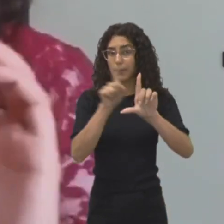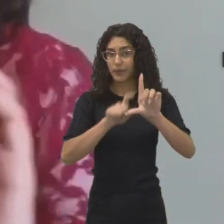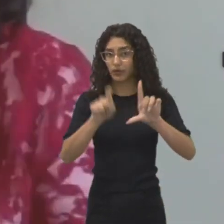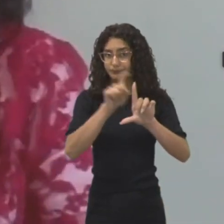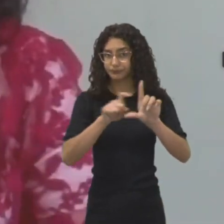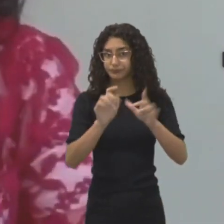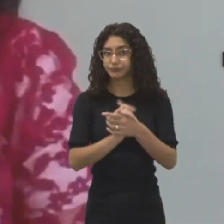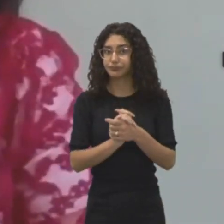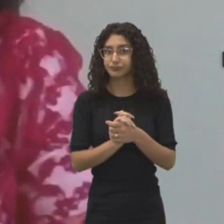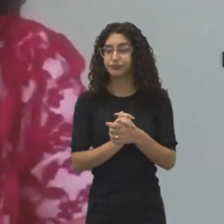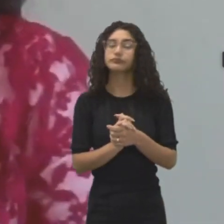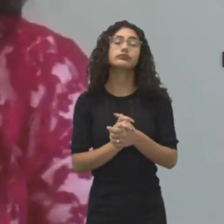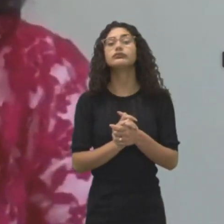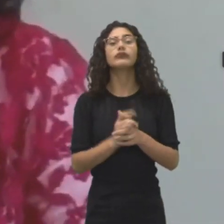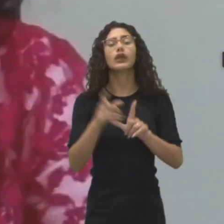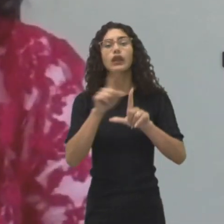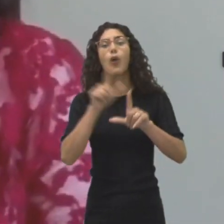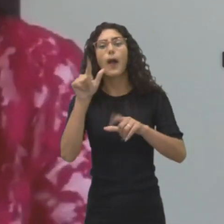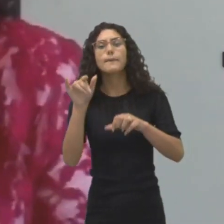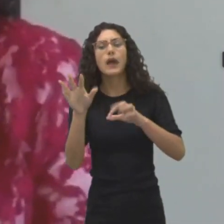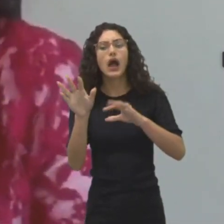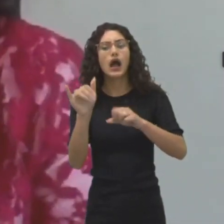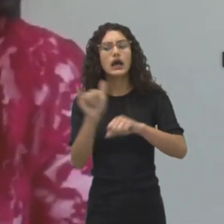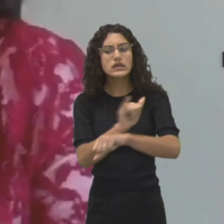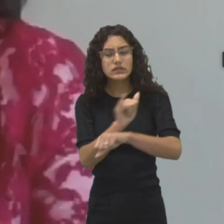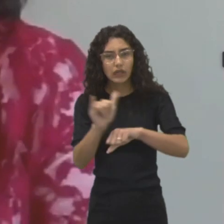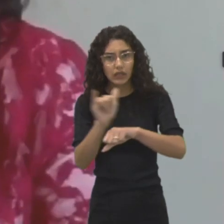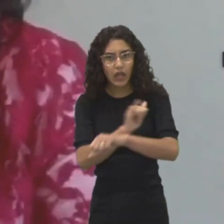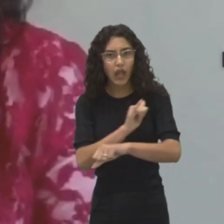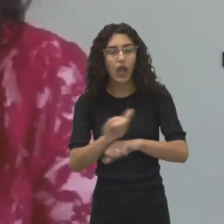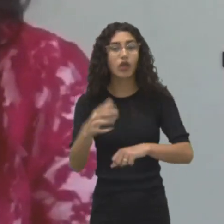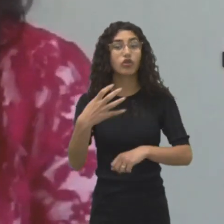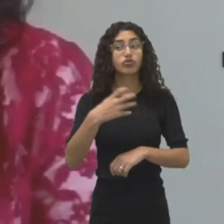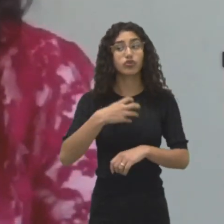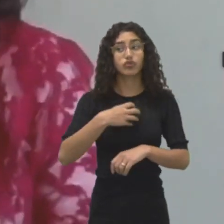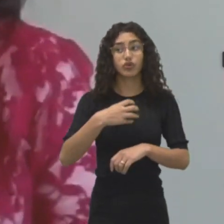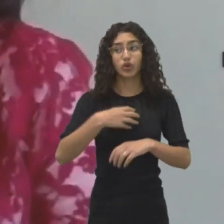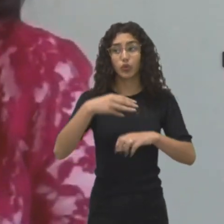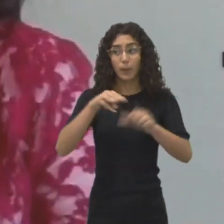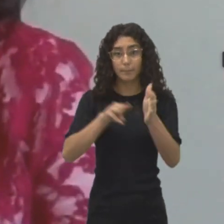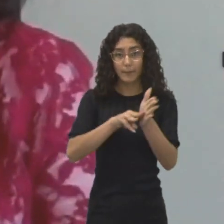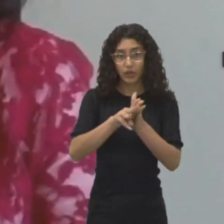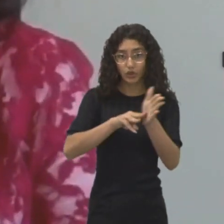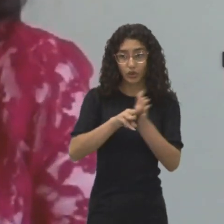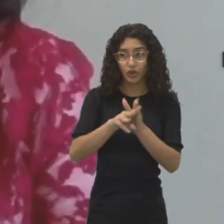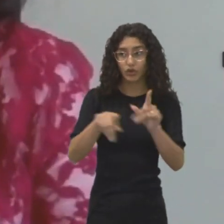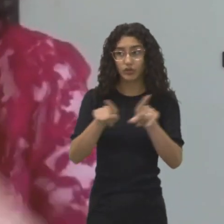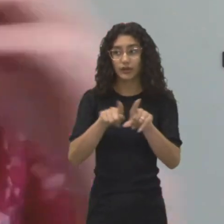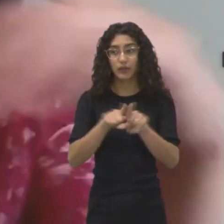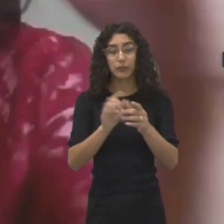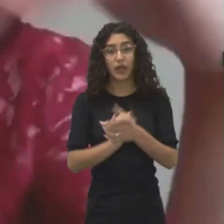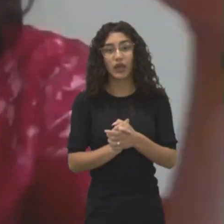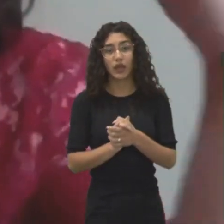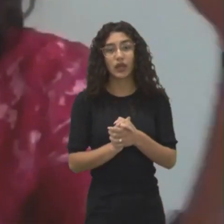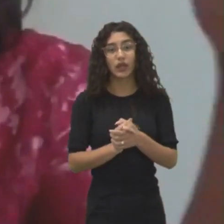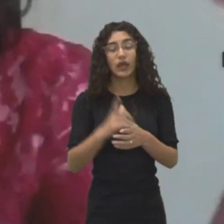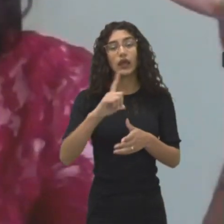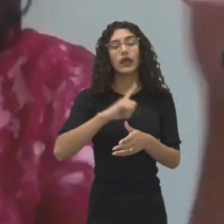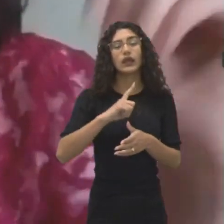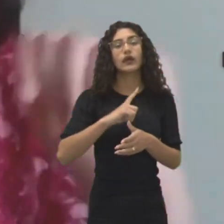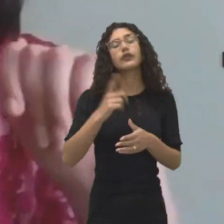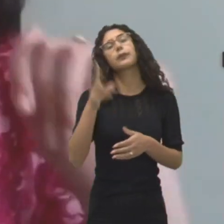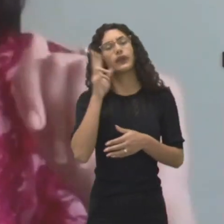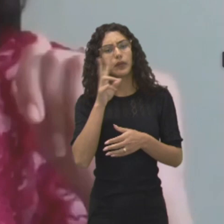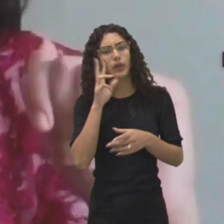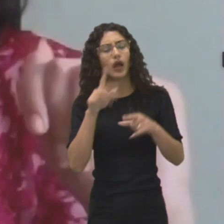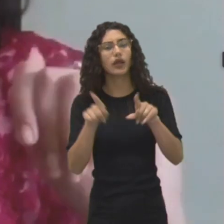a narrativa digital é uma estratégia didática, metodológica, e ela visa, nós vamos retomar